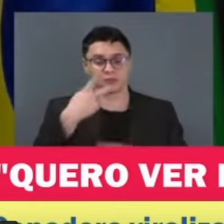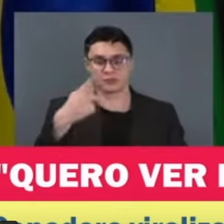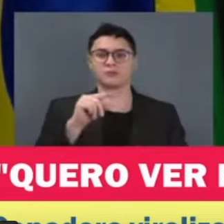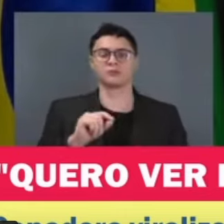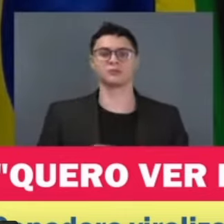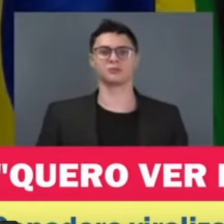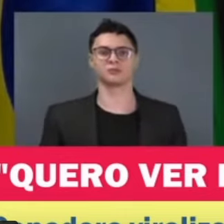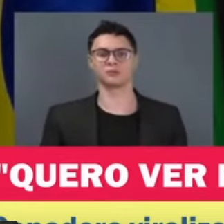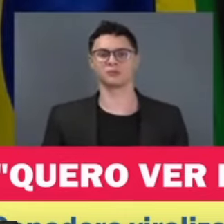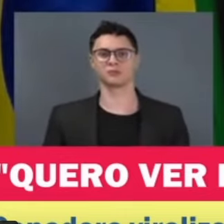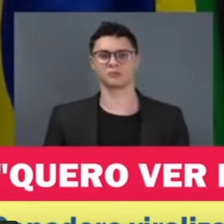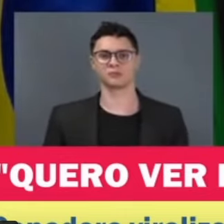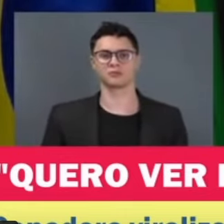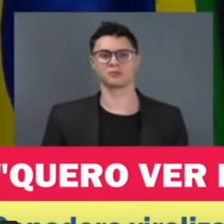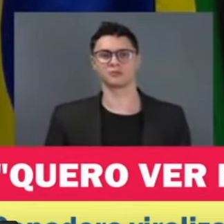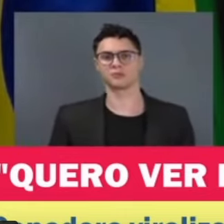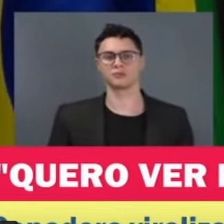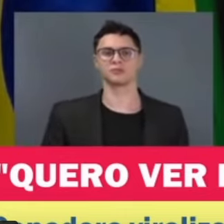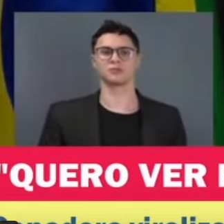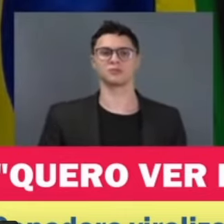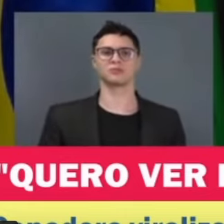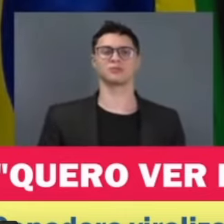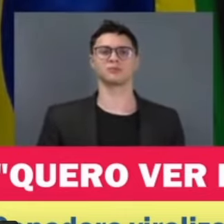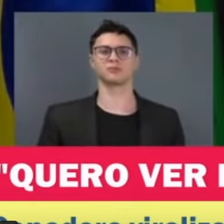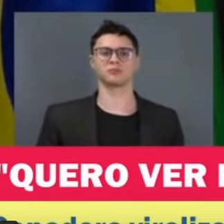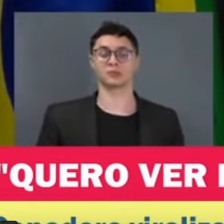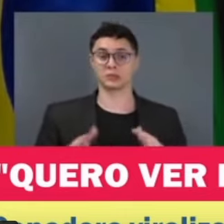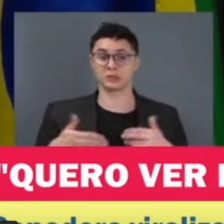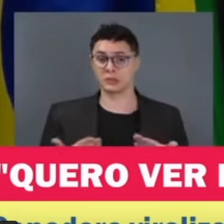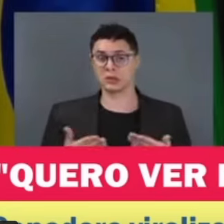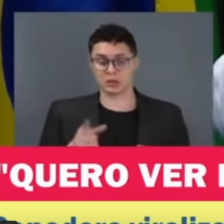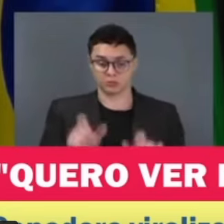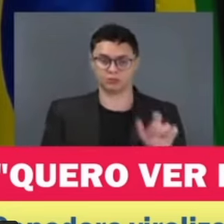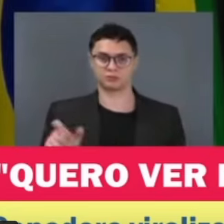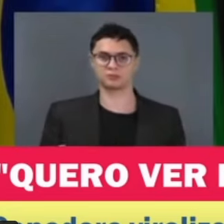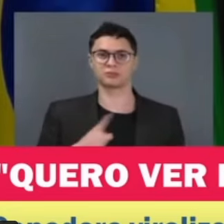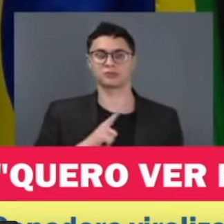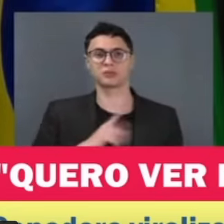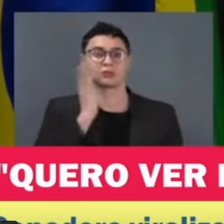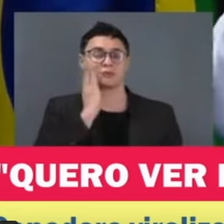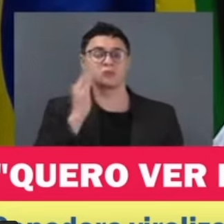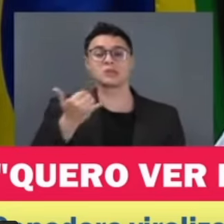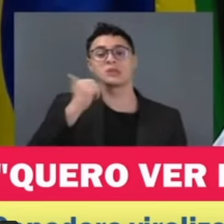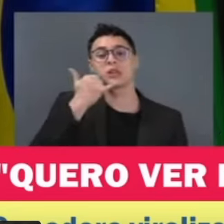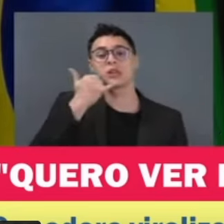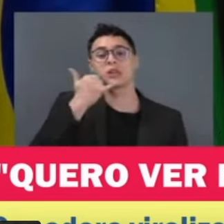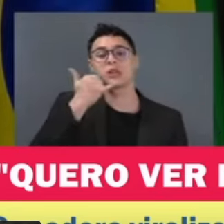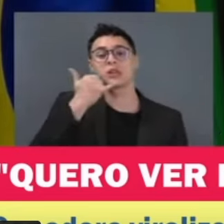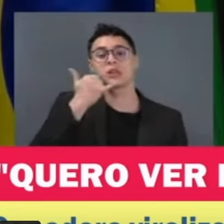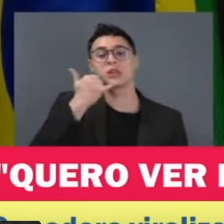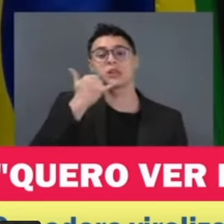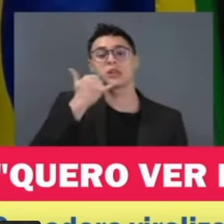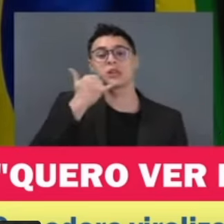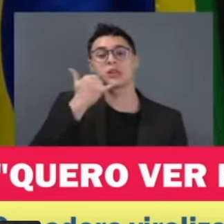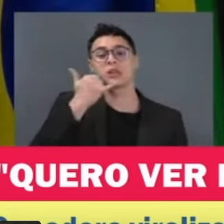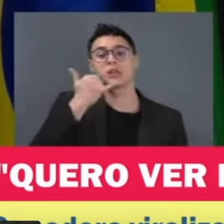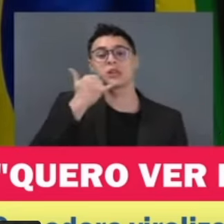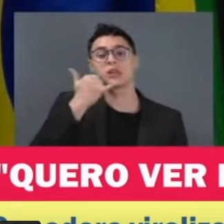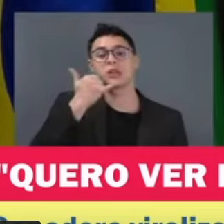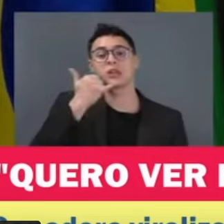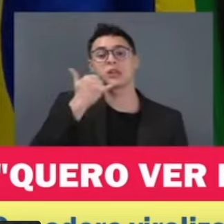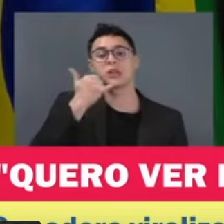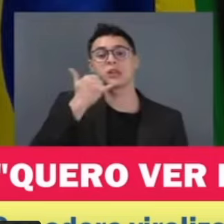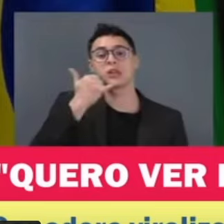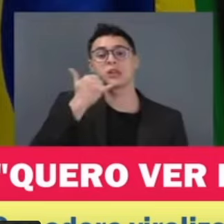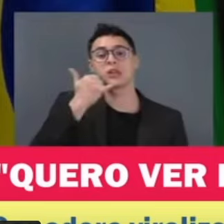mas muito, vou terminar o raciocínio, Fabiane, vou te dar, que nossos colegas, eu queria até o telefone, o contato. Na verdade, essa